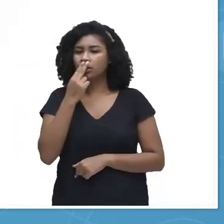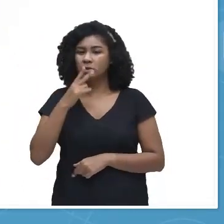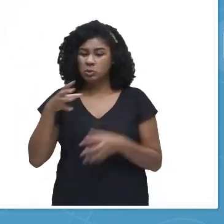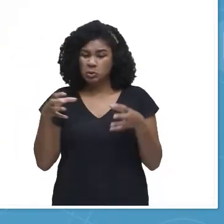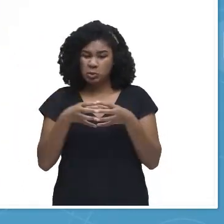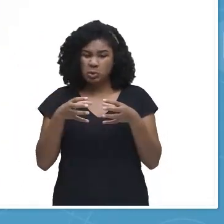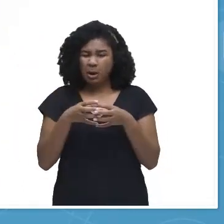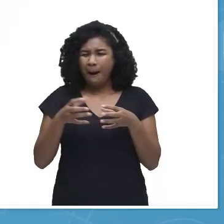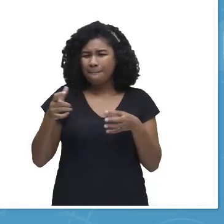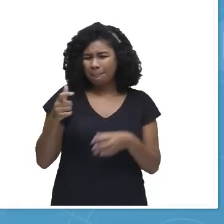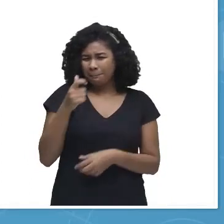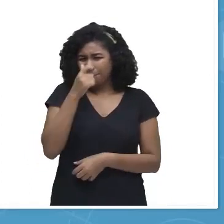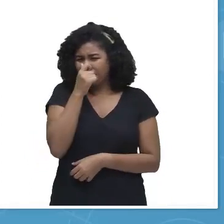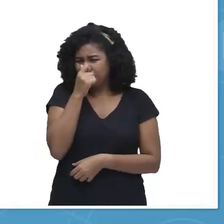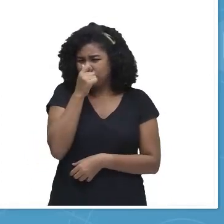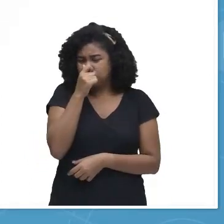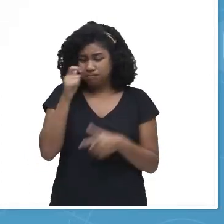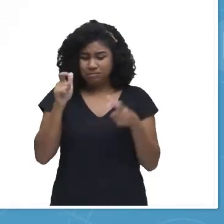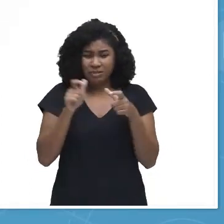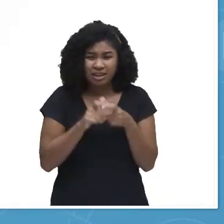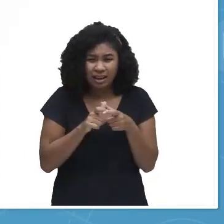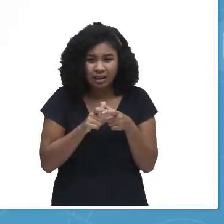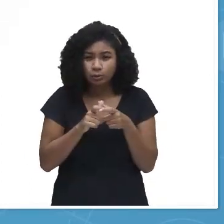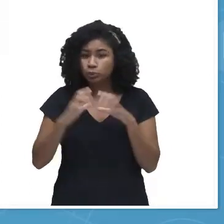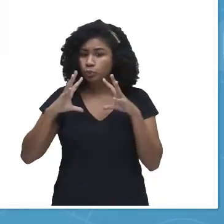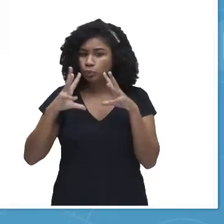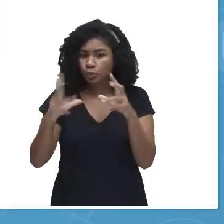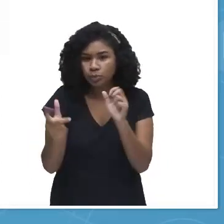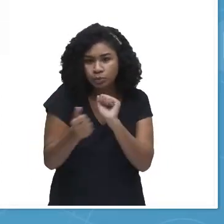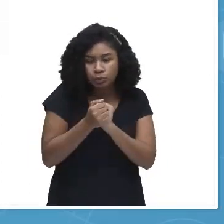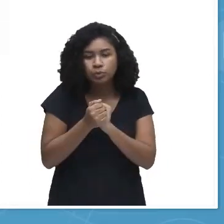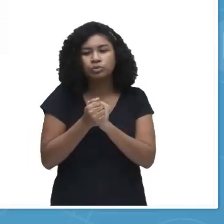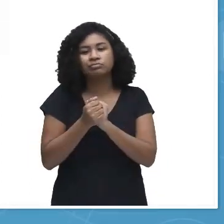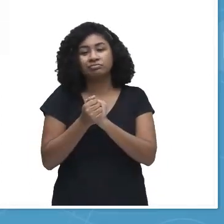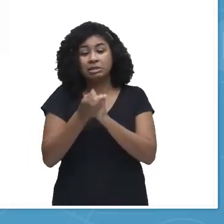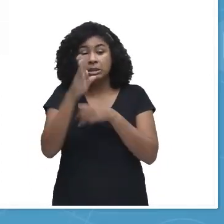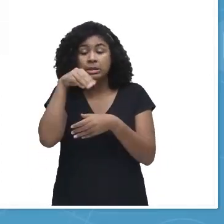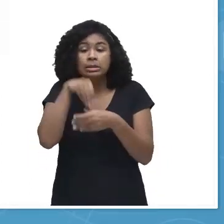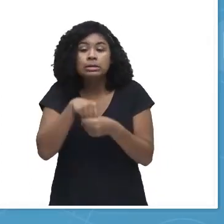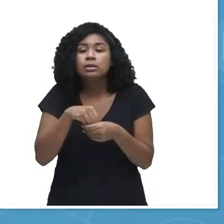ambiente, geralmente um ambiente fechado, e ali eram obrigados a conviver com as mais